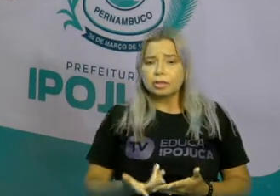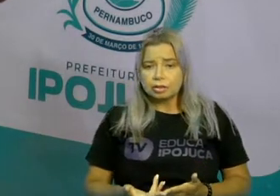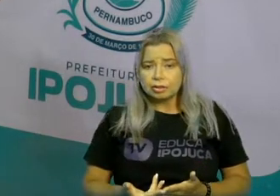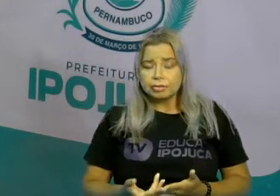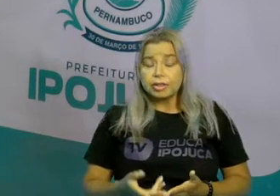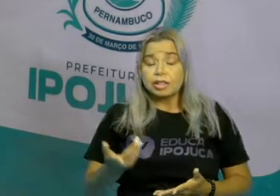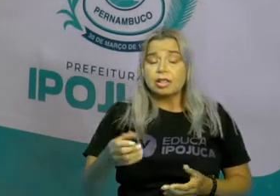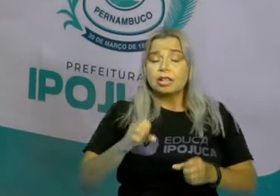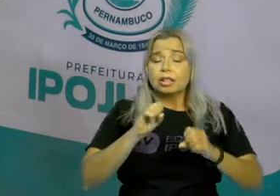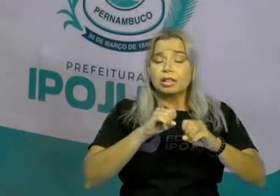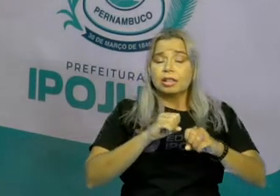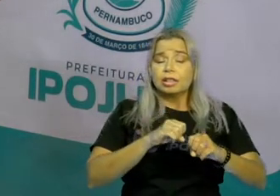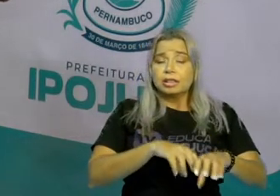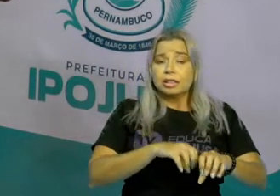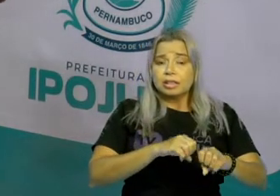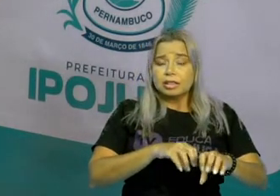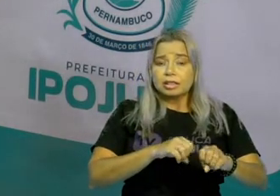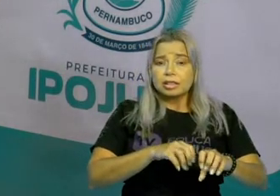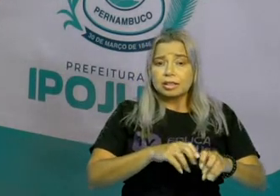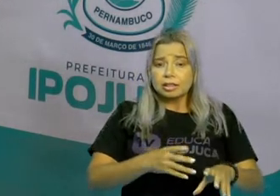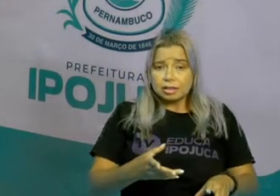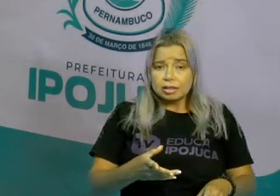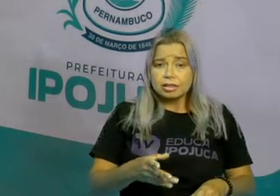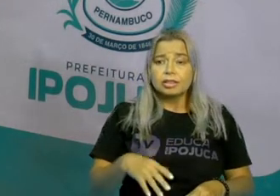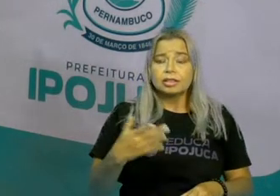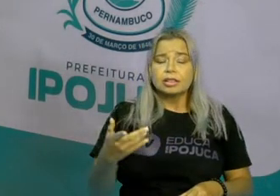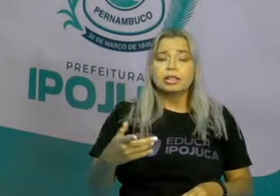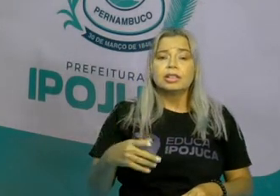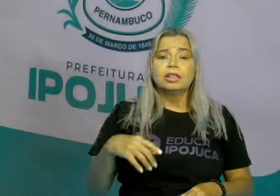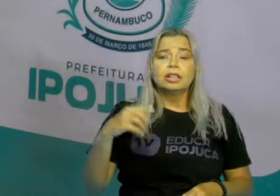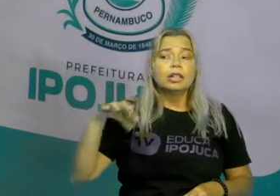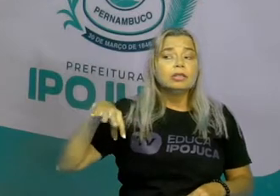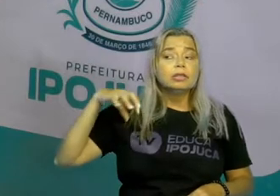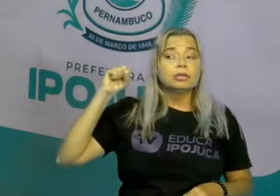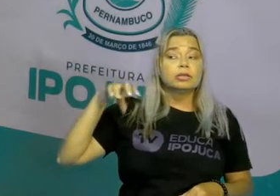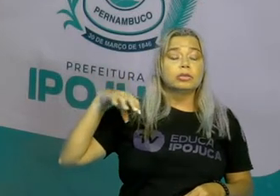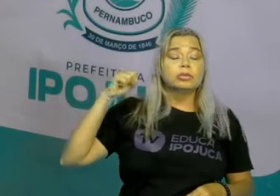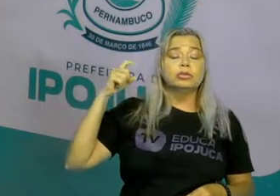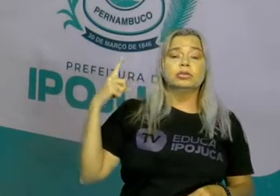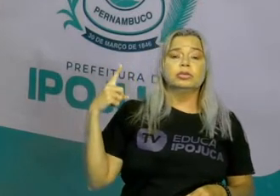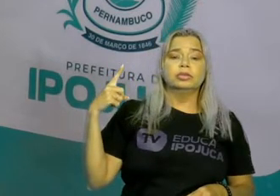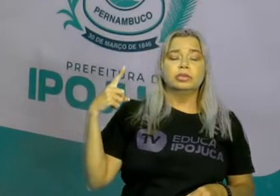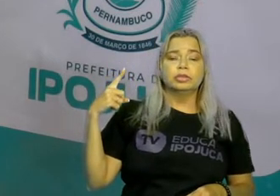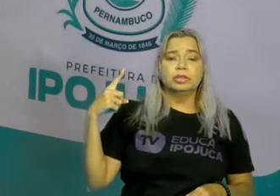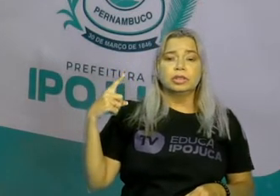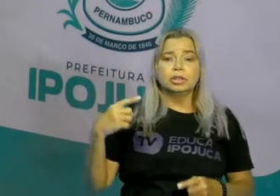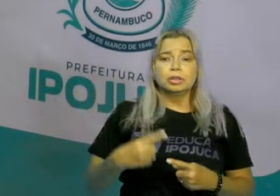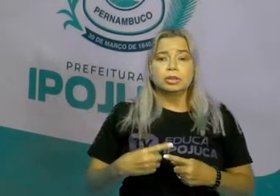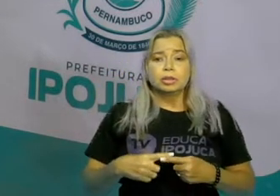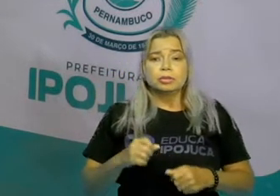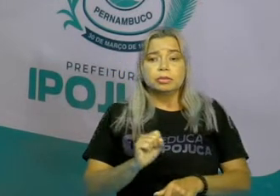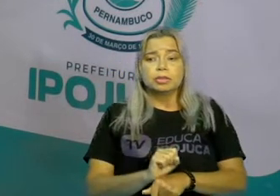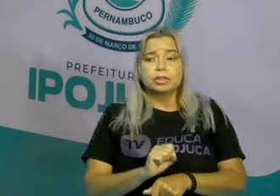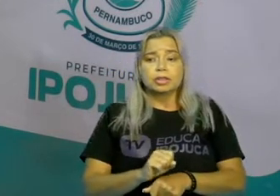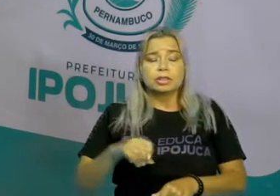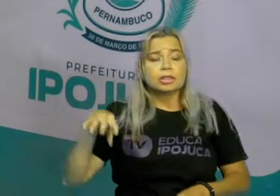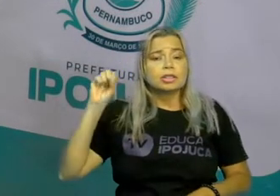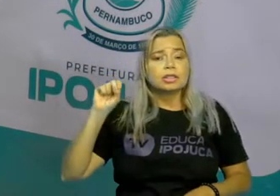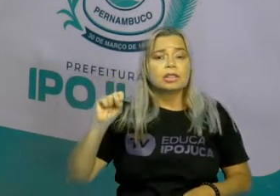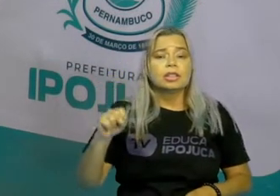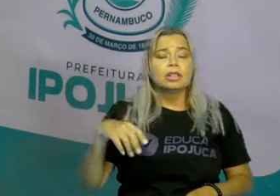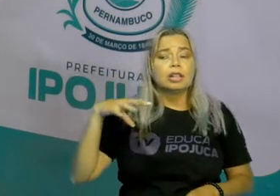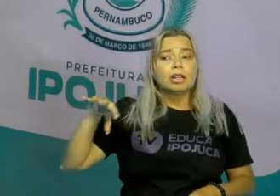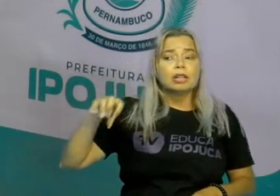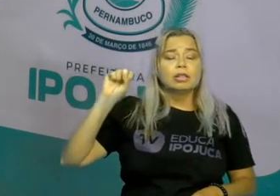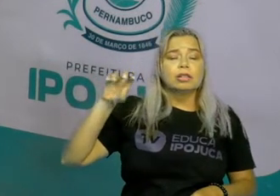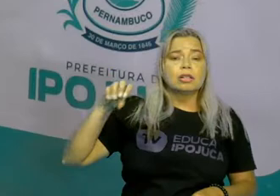a musicalidade. O momento em que a música para, para você justamente parar e congelar o corpo, se transformar em uma